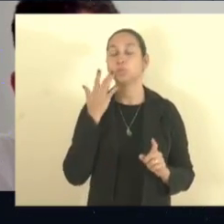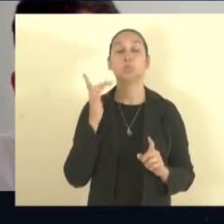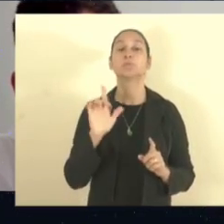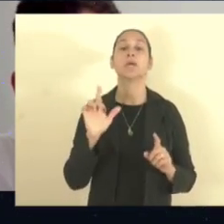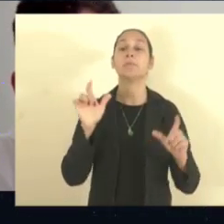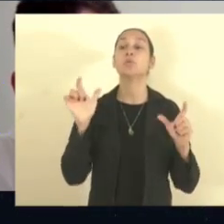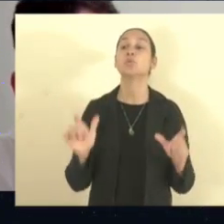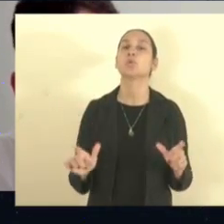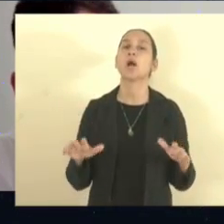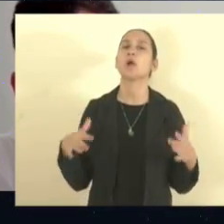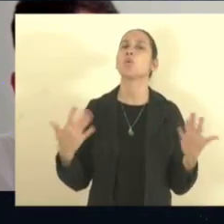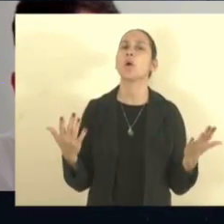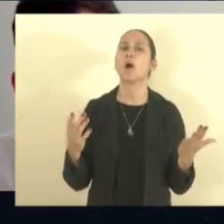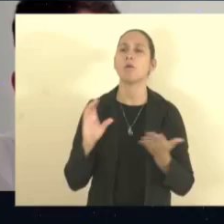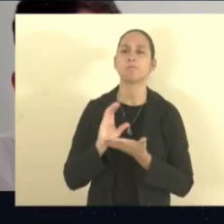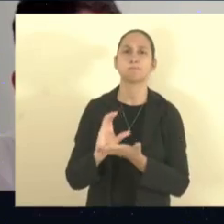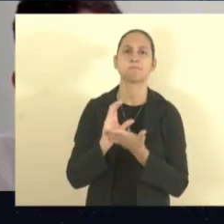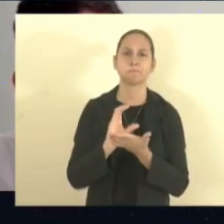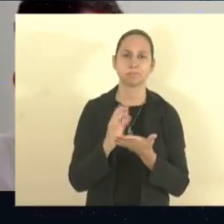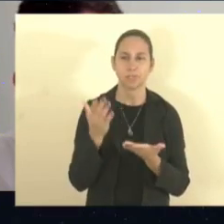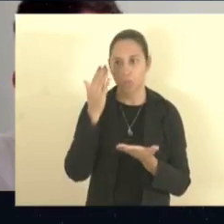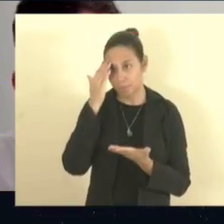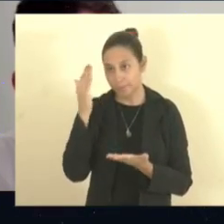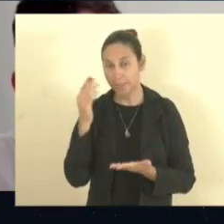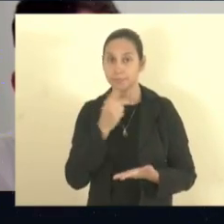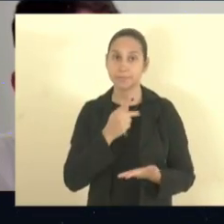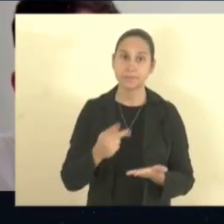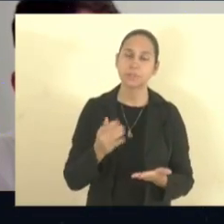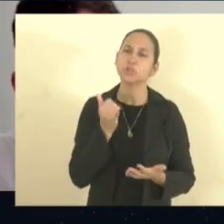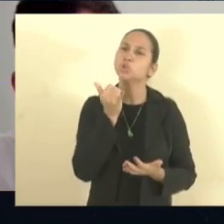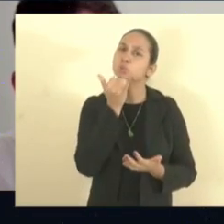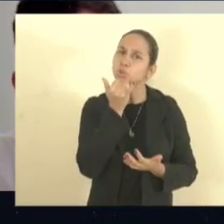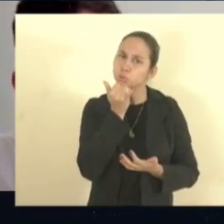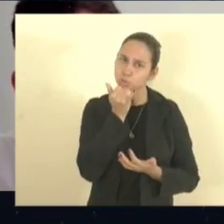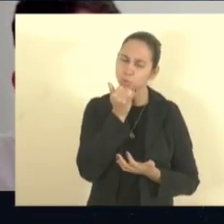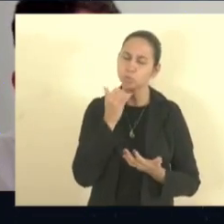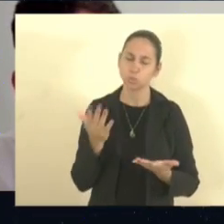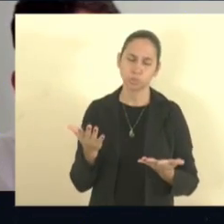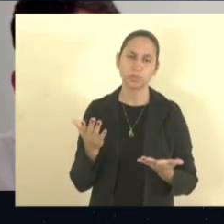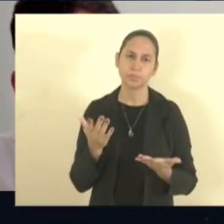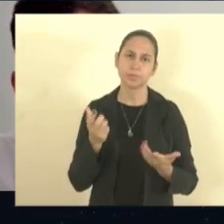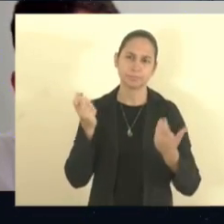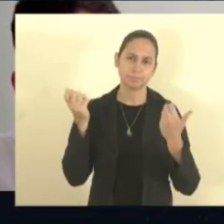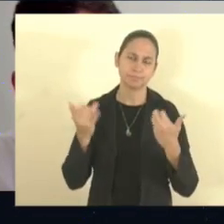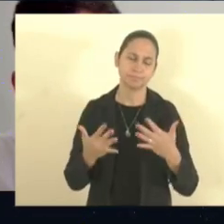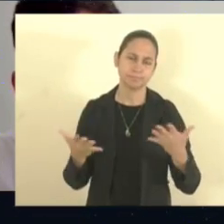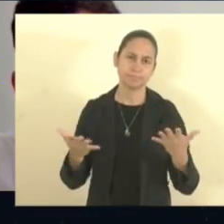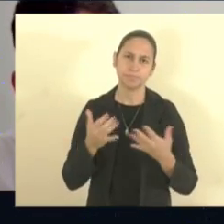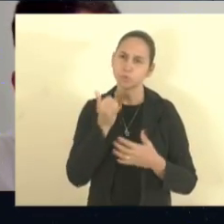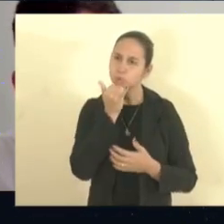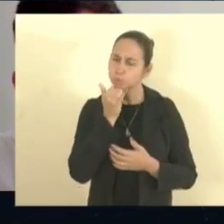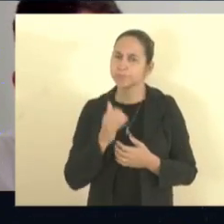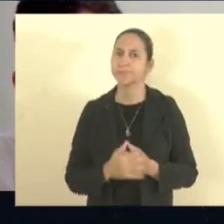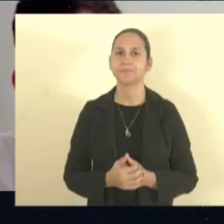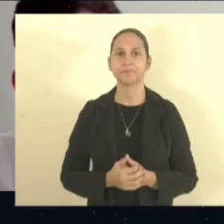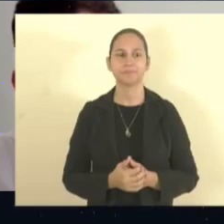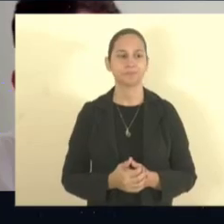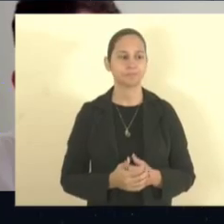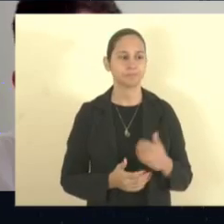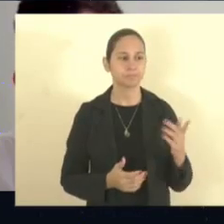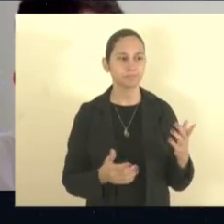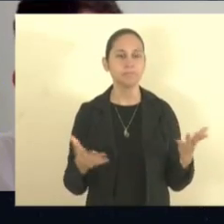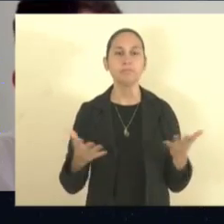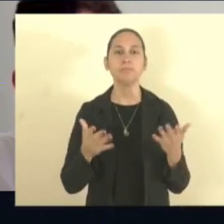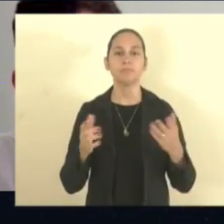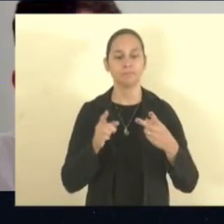aplicado. Então, assim, obrigado, presidente, pela atenção. Desculpa aí as nossas considerações. Obrigado, deputado Coronel Hélio. Deputado